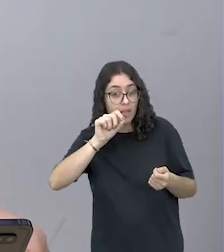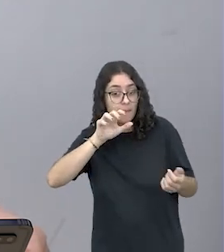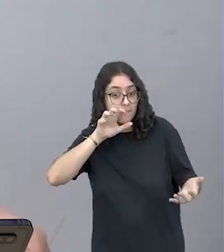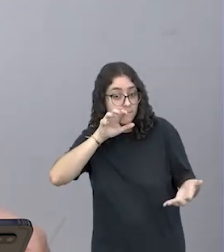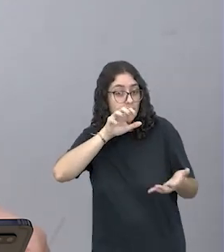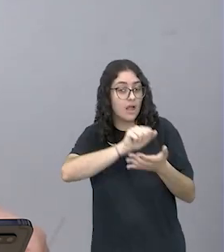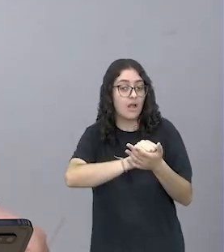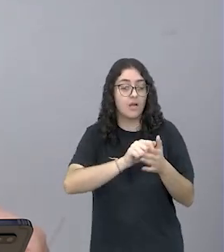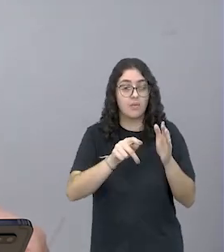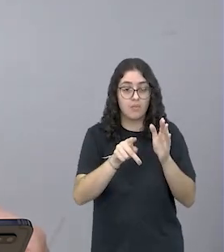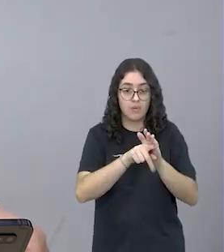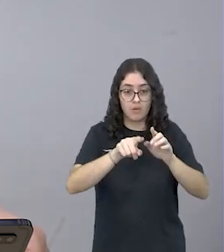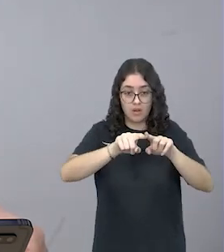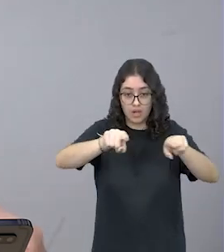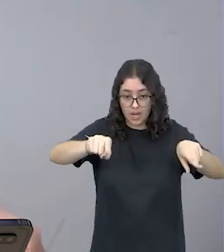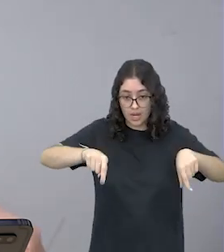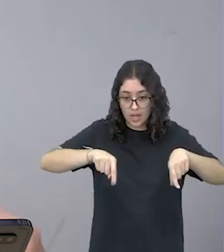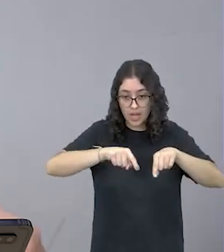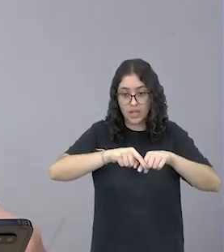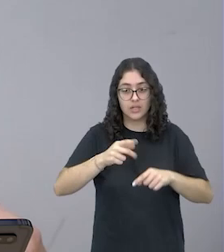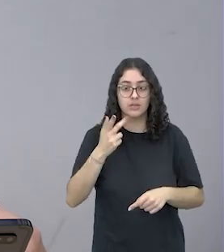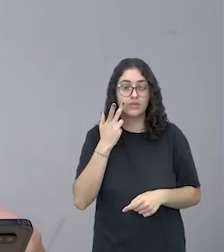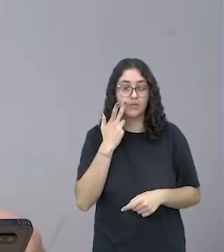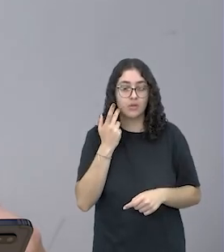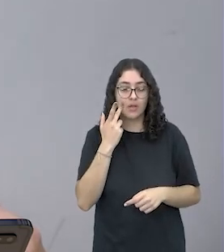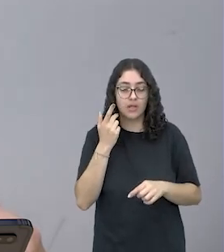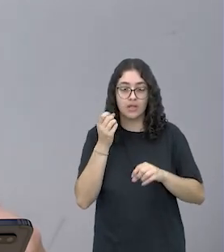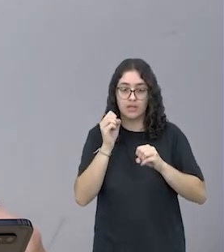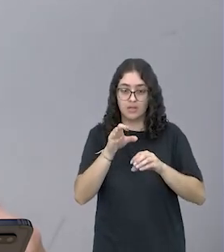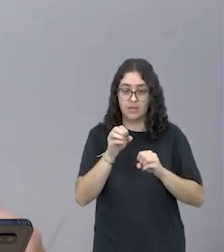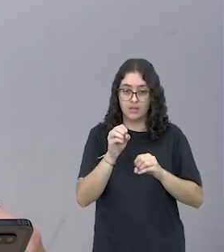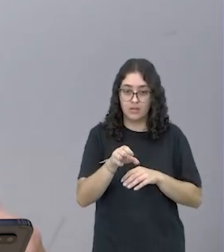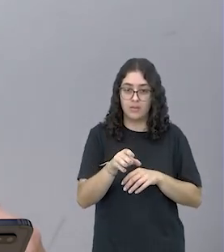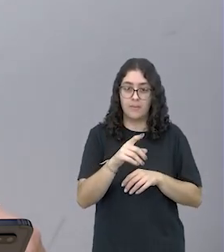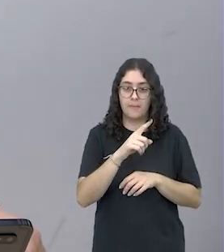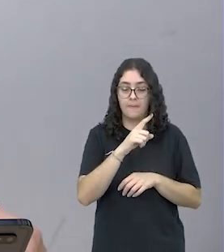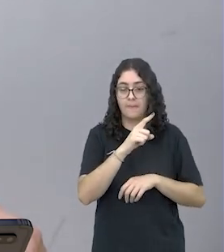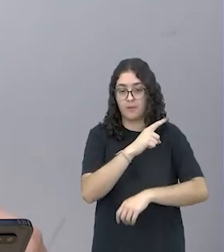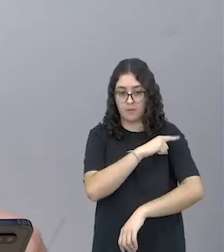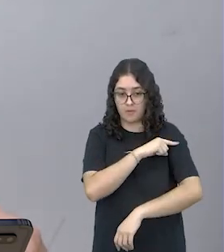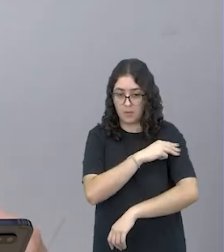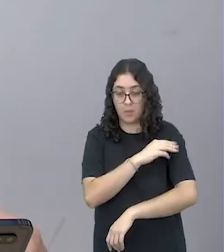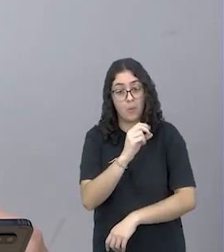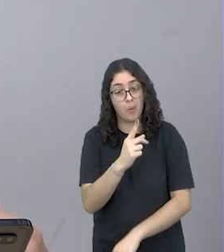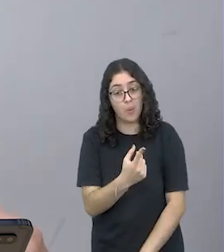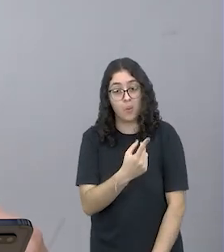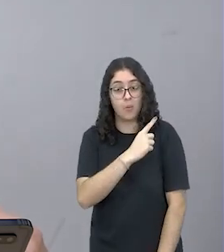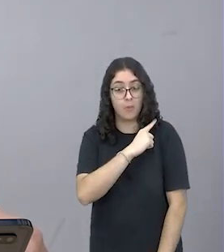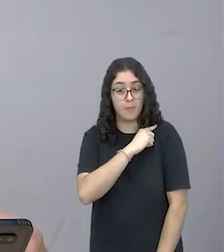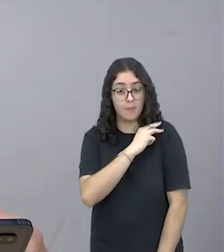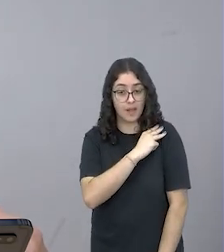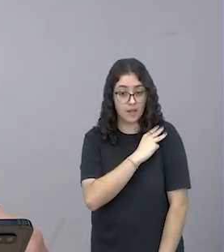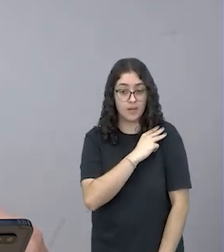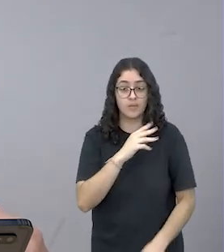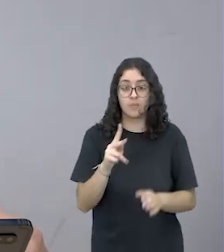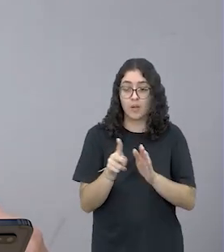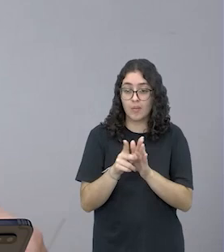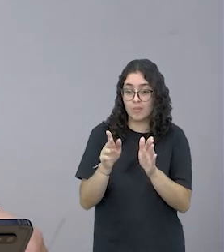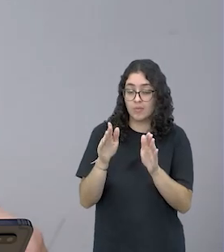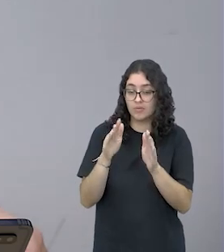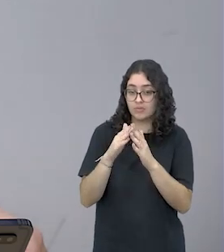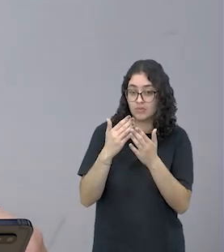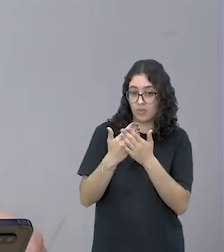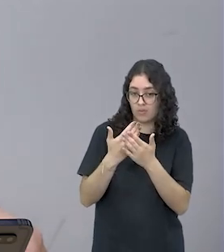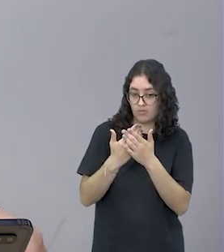matriculados em classes comuns do ensino fundamental ou médio das escolas estaduais, que ficam